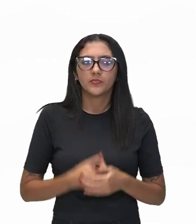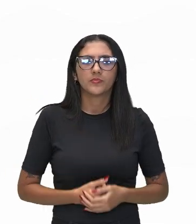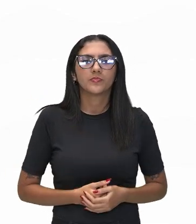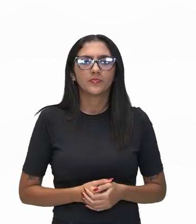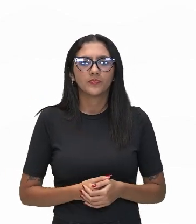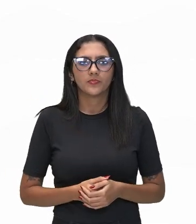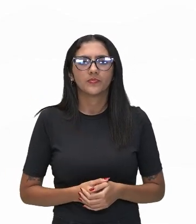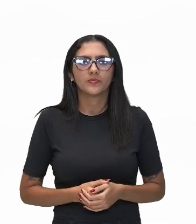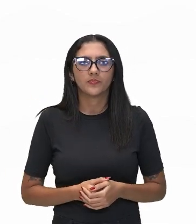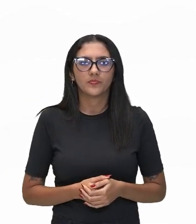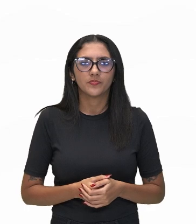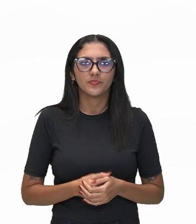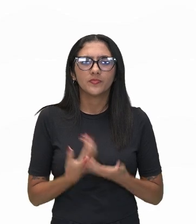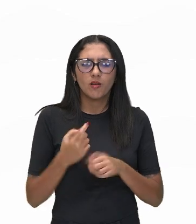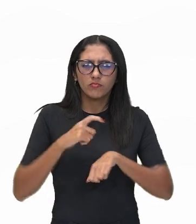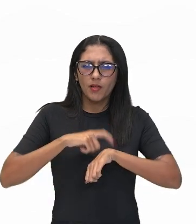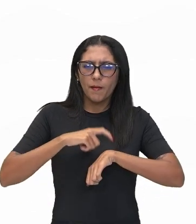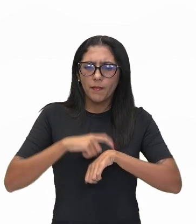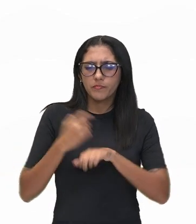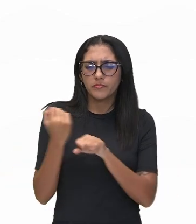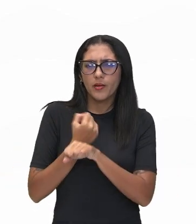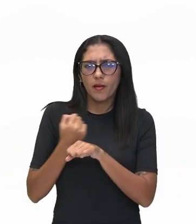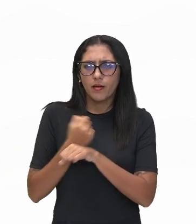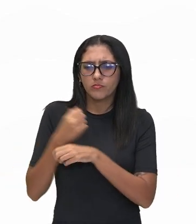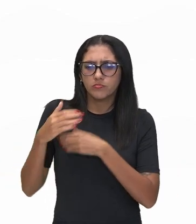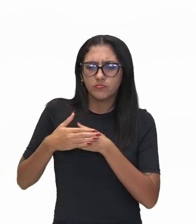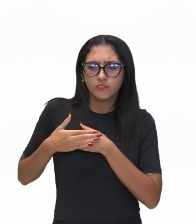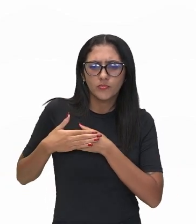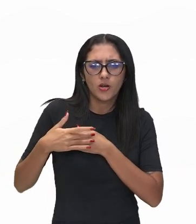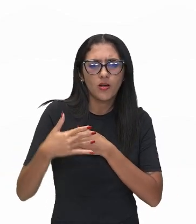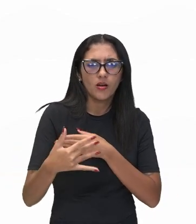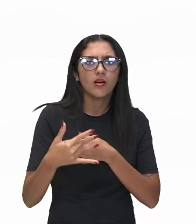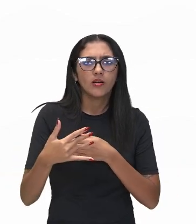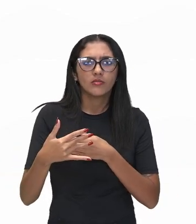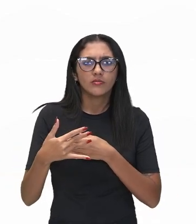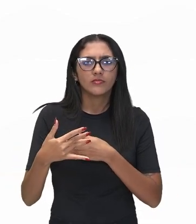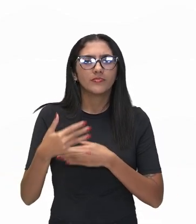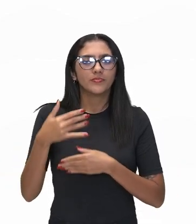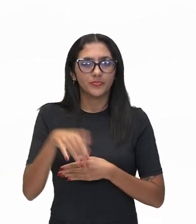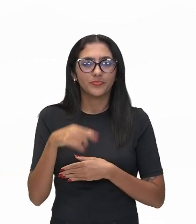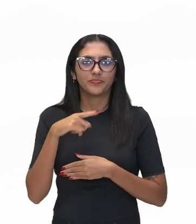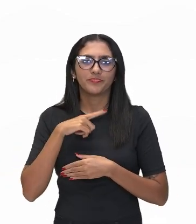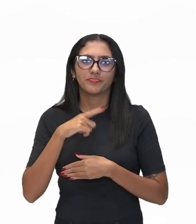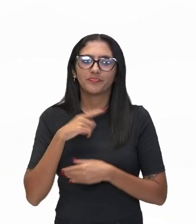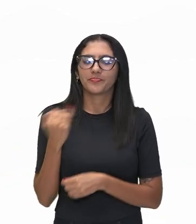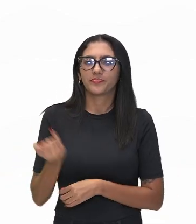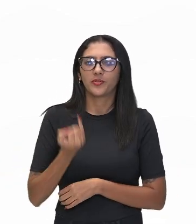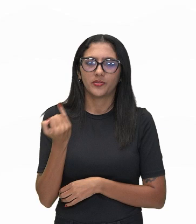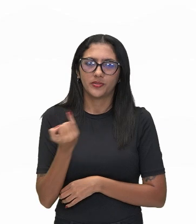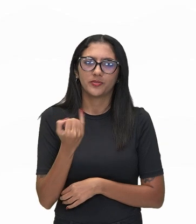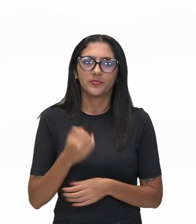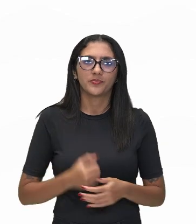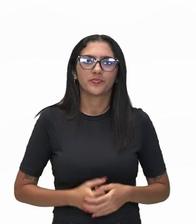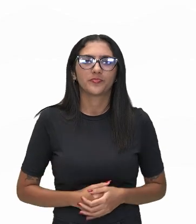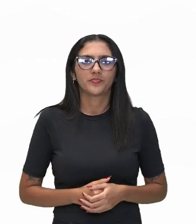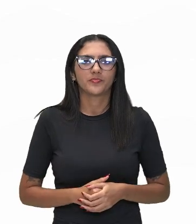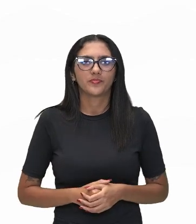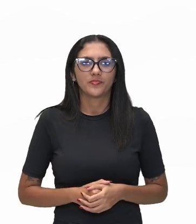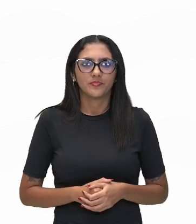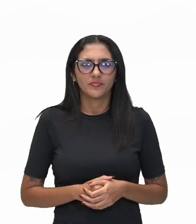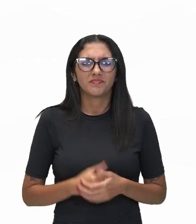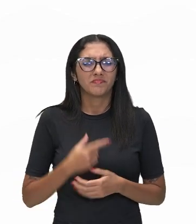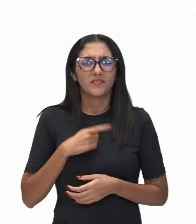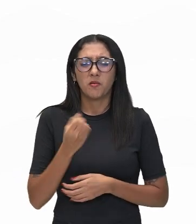seja, o tempo ele é necessário, né, para que esse processo de evolução ocorra. São milhões